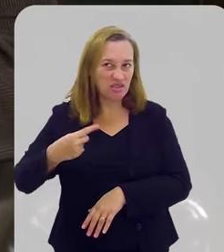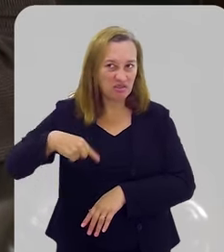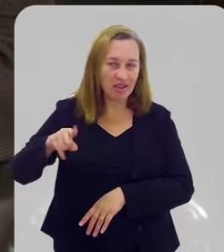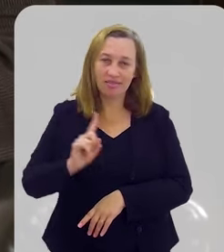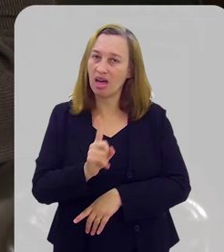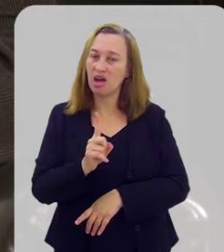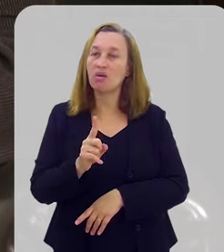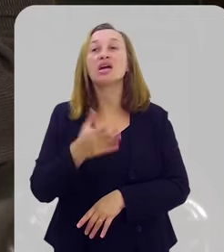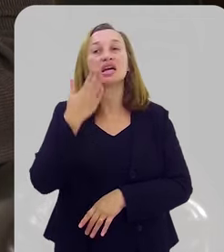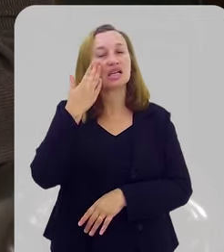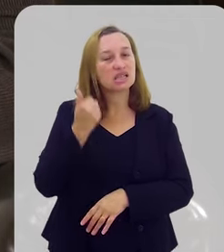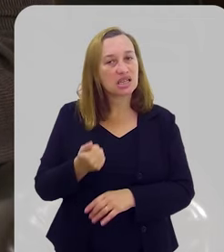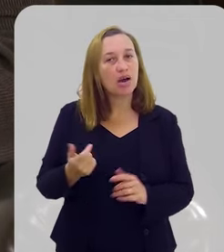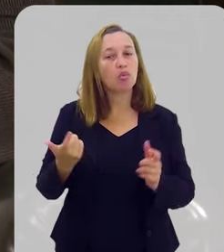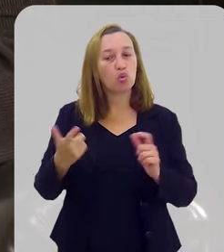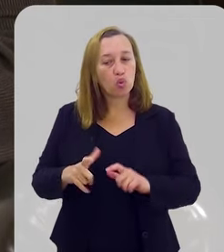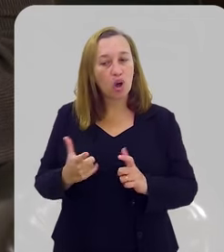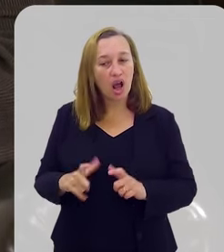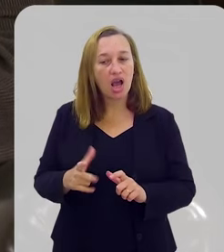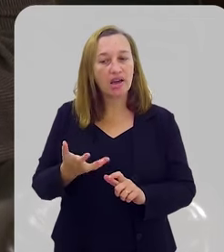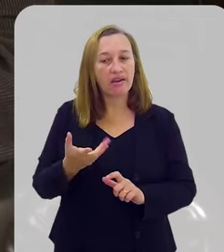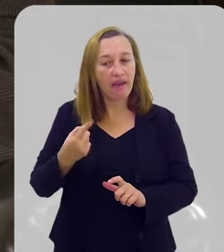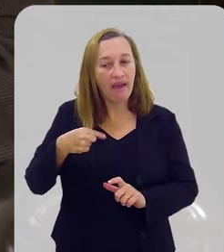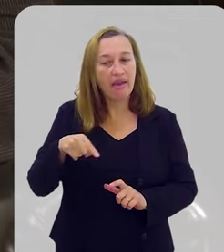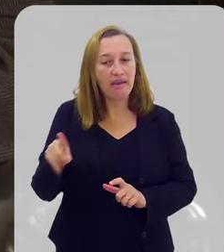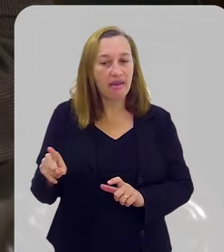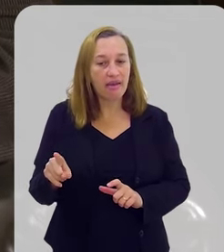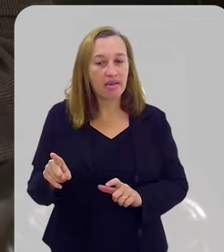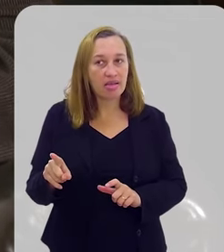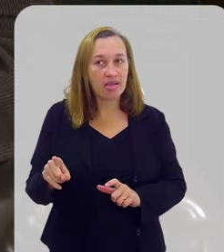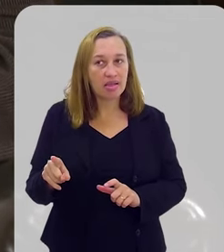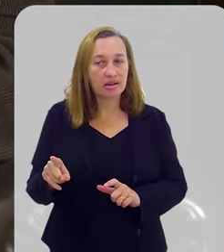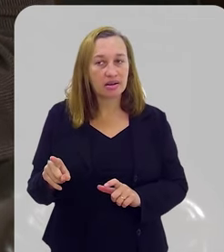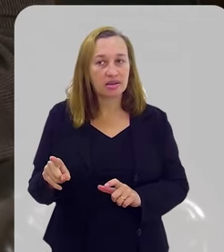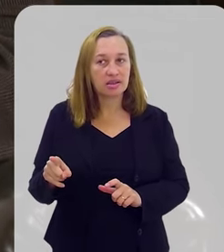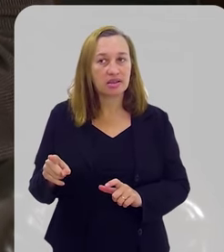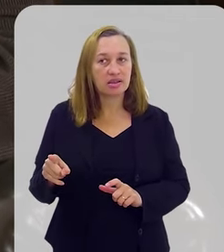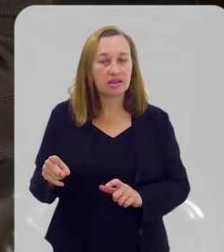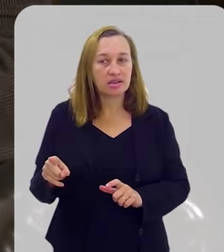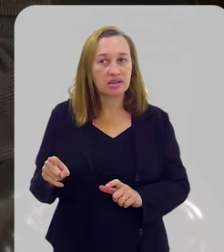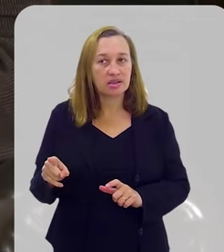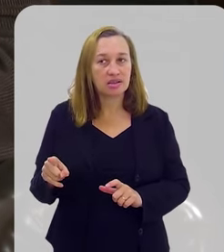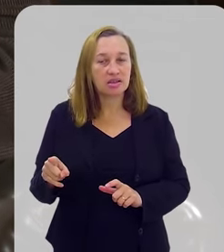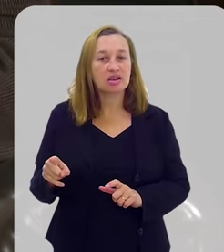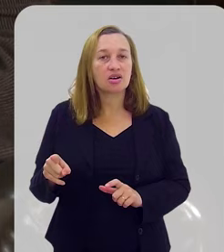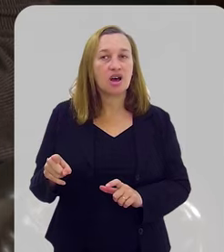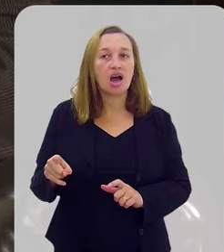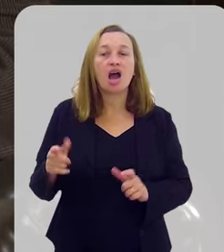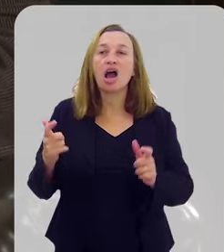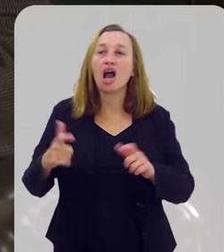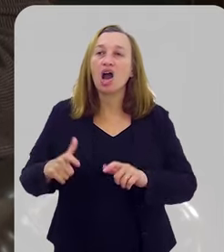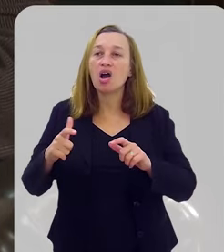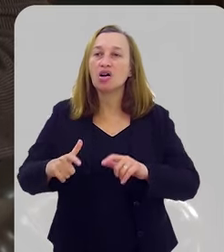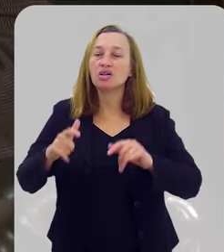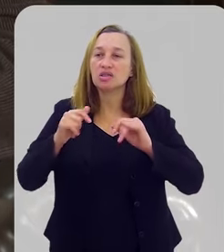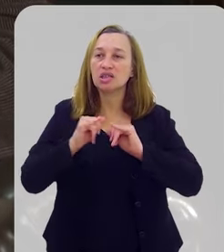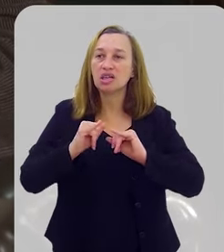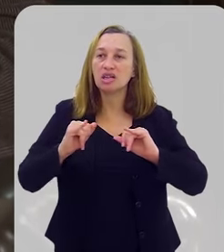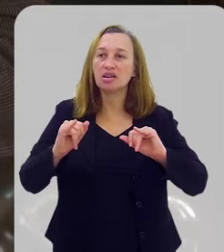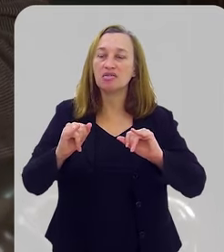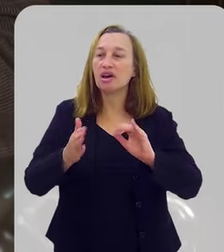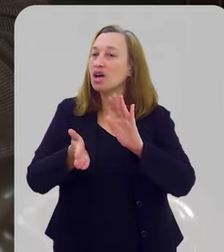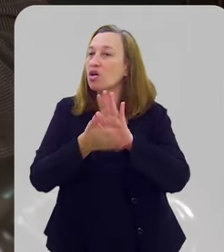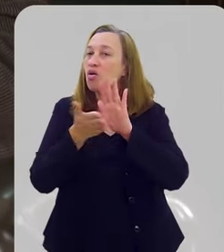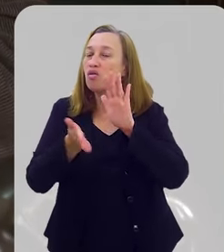não. Ele sabe aonde ele quer ir, aonde ele quer estar, aonde ele vai levar a